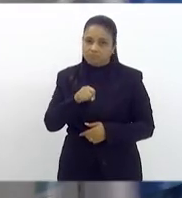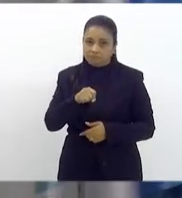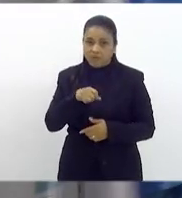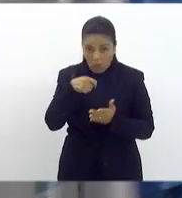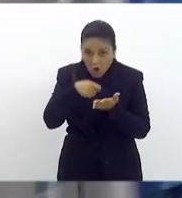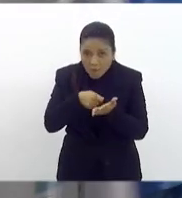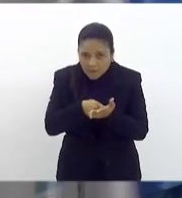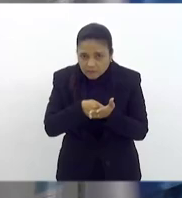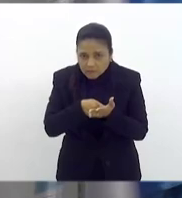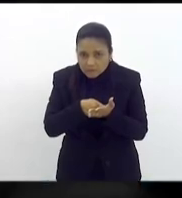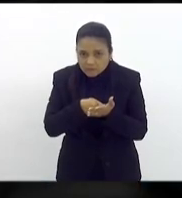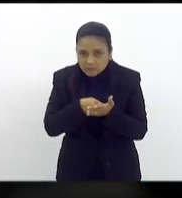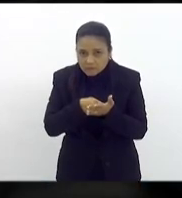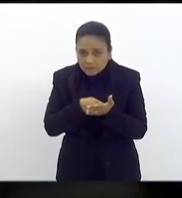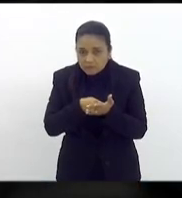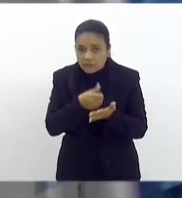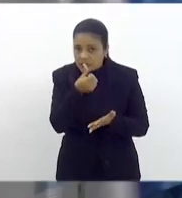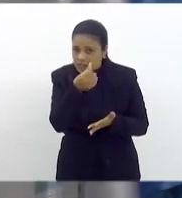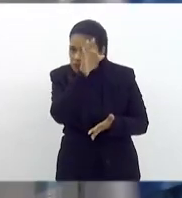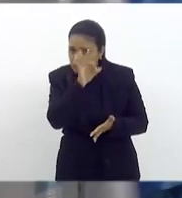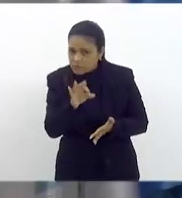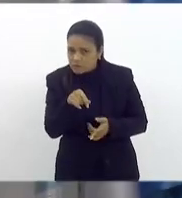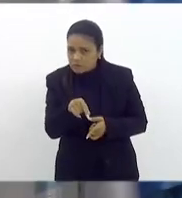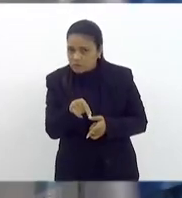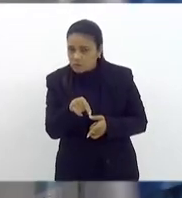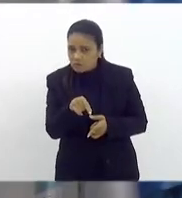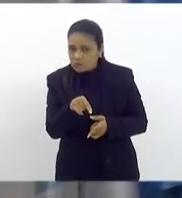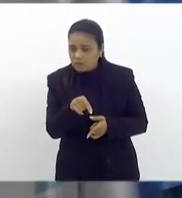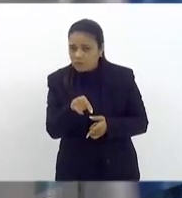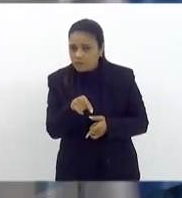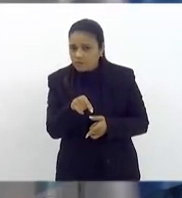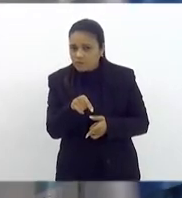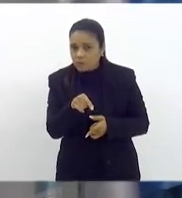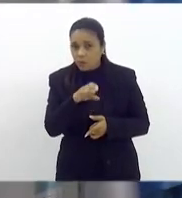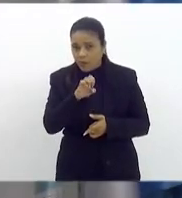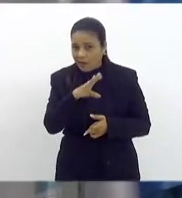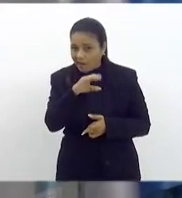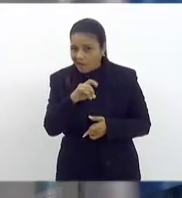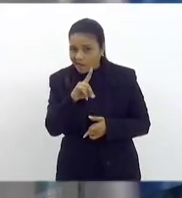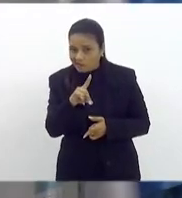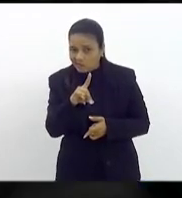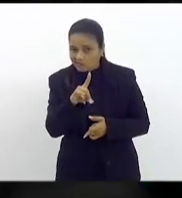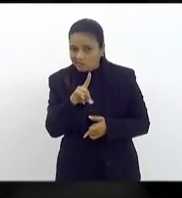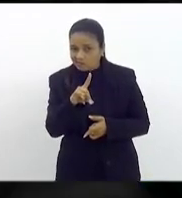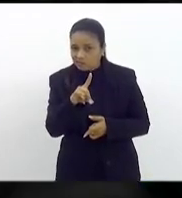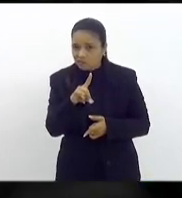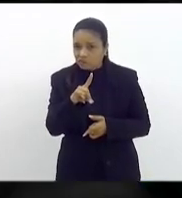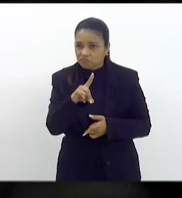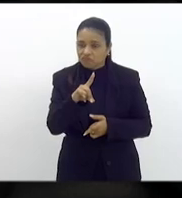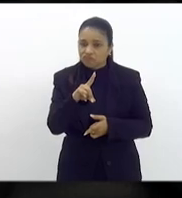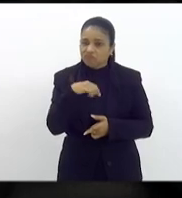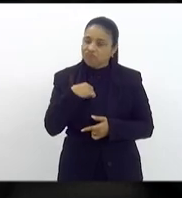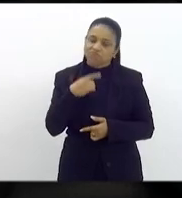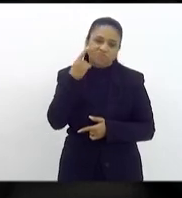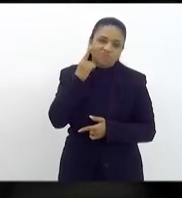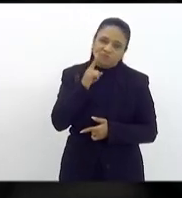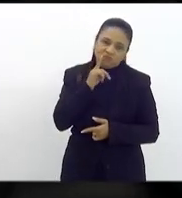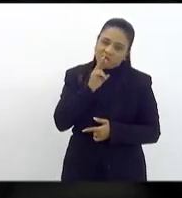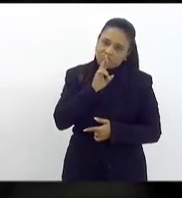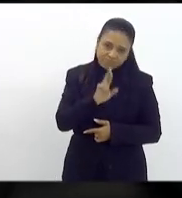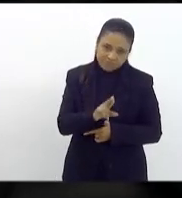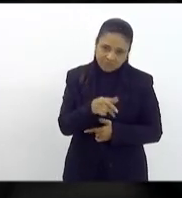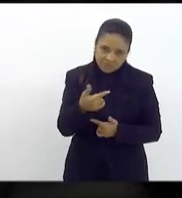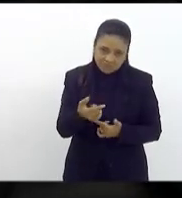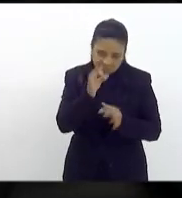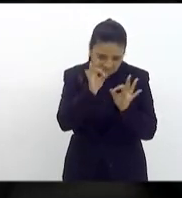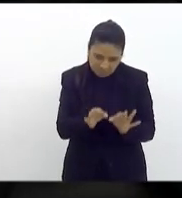cobrado? Sobre os 6% do ECAD, sobre os 9% da associação? Não sei te afirmar nesse momento.